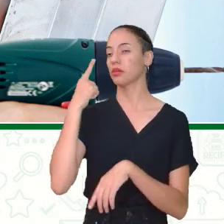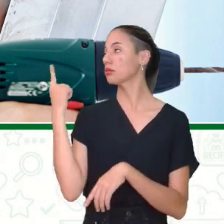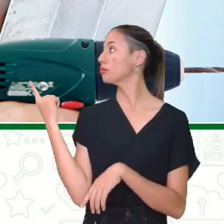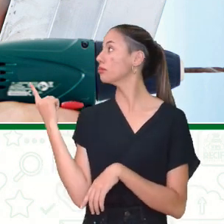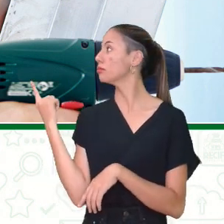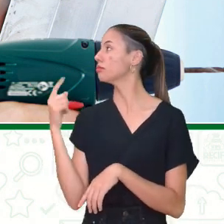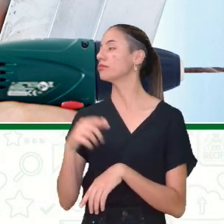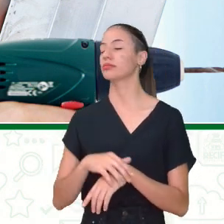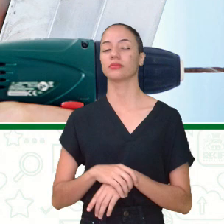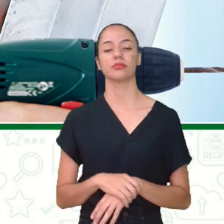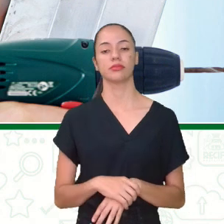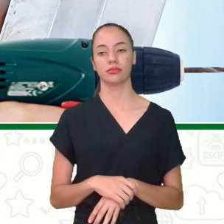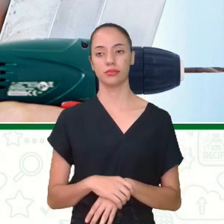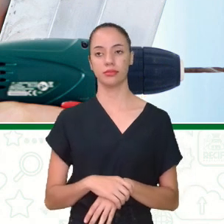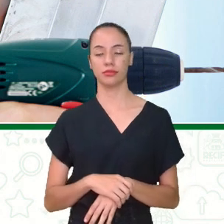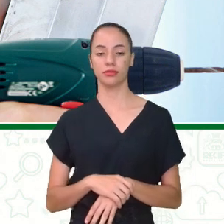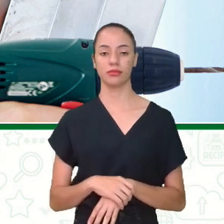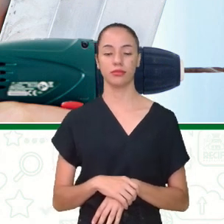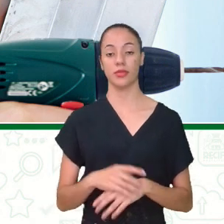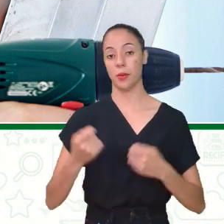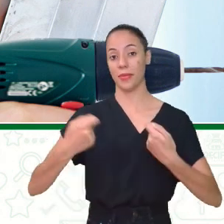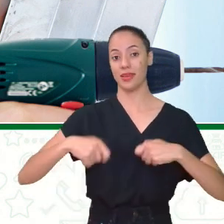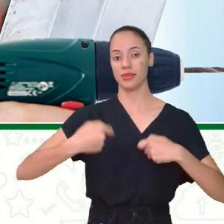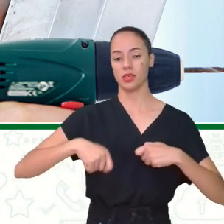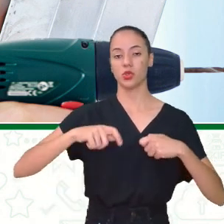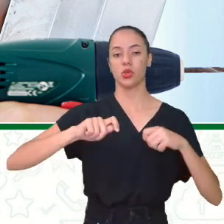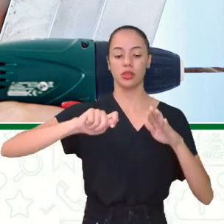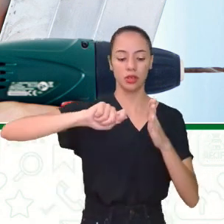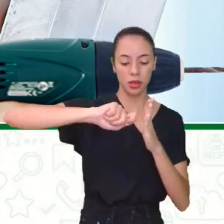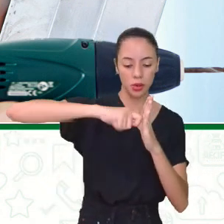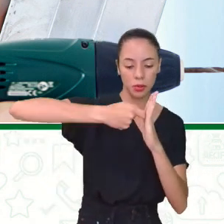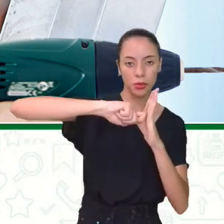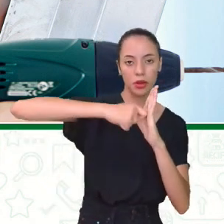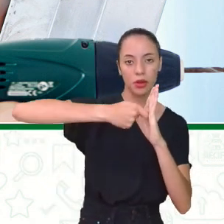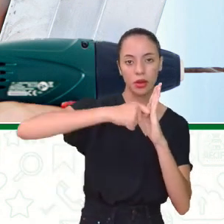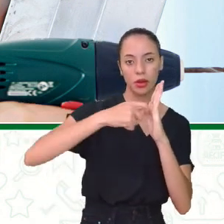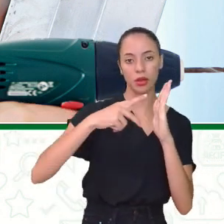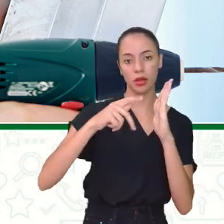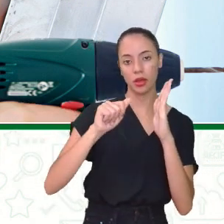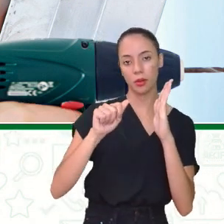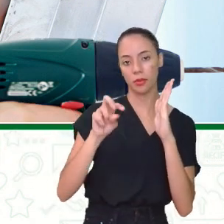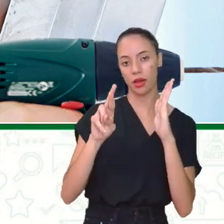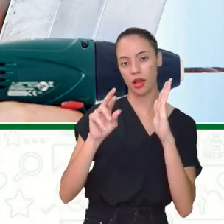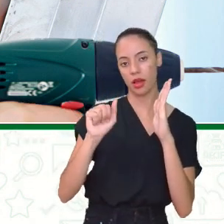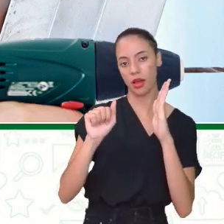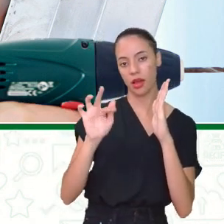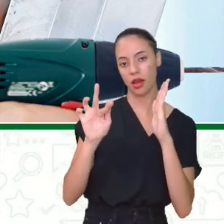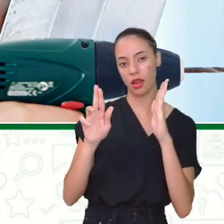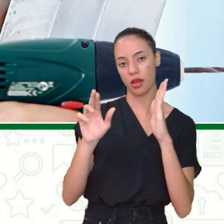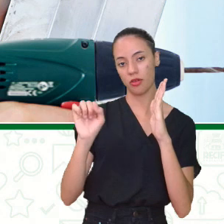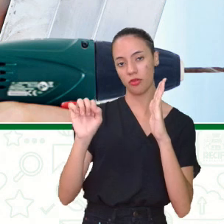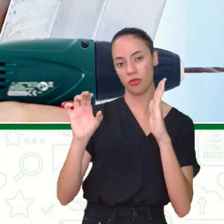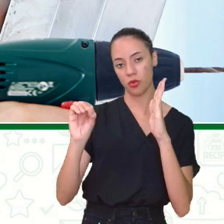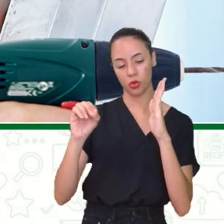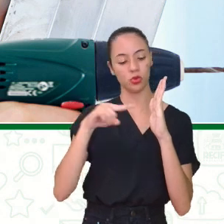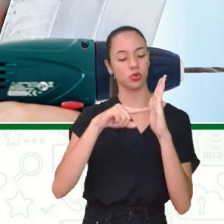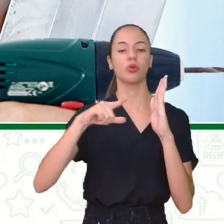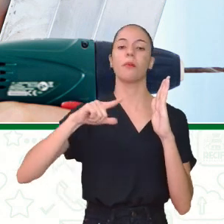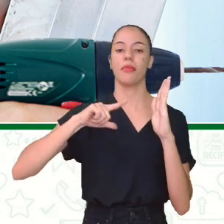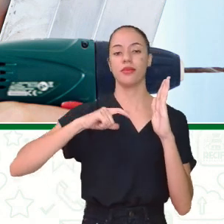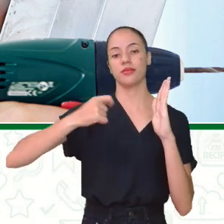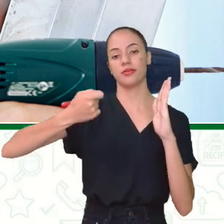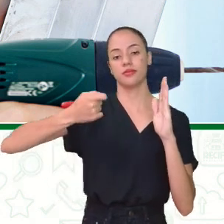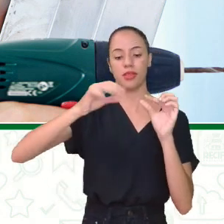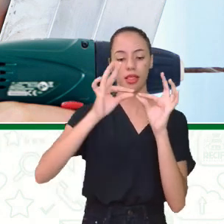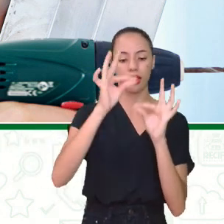que é, eu preciso de parafusos, né, com aproximadamente 5,5